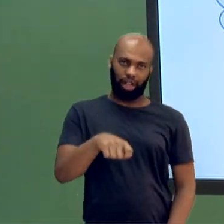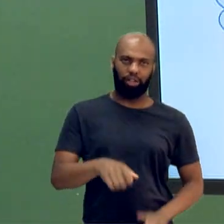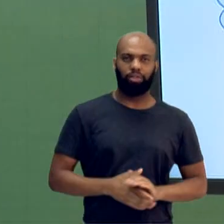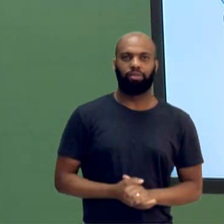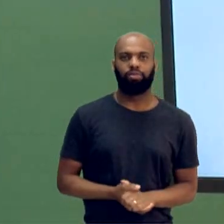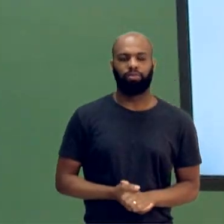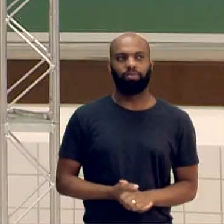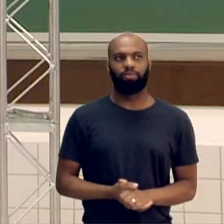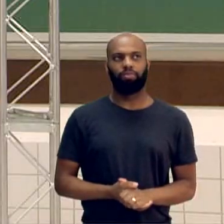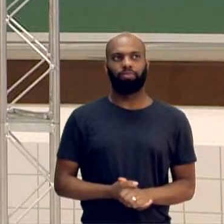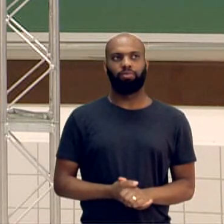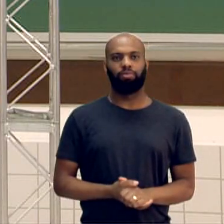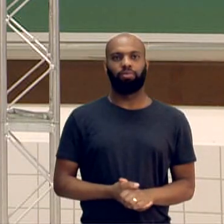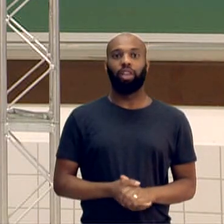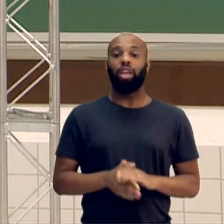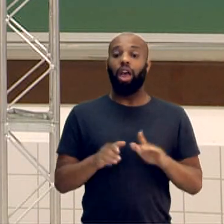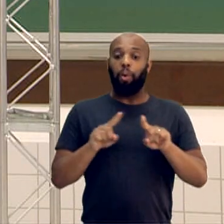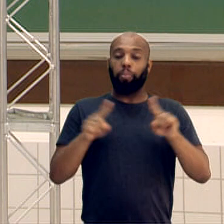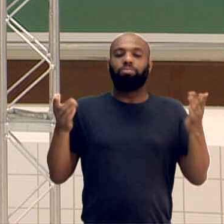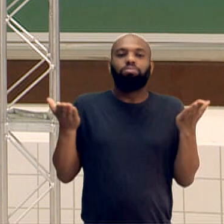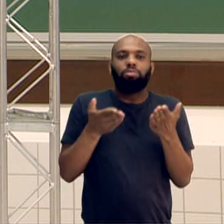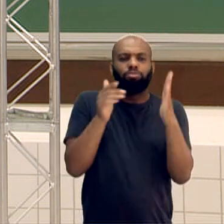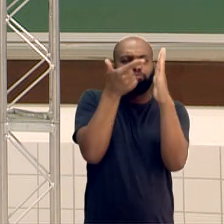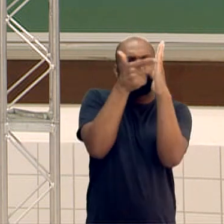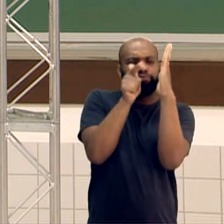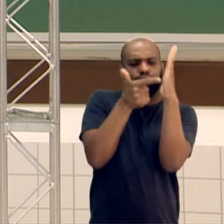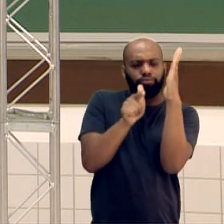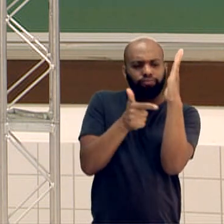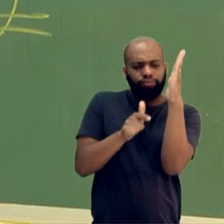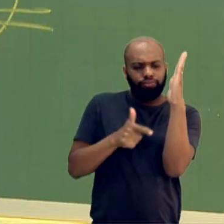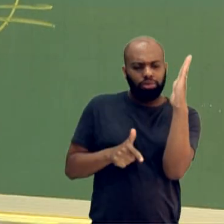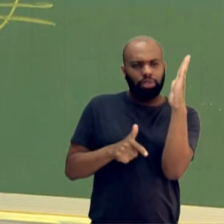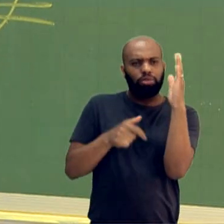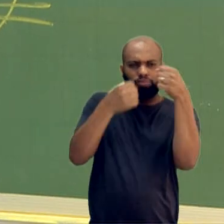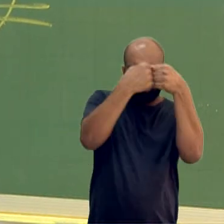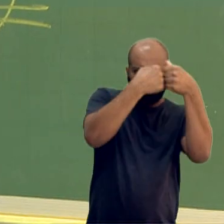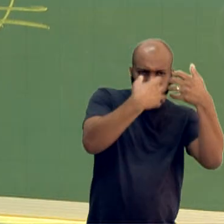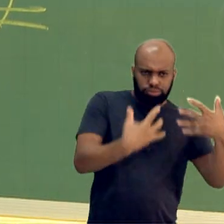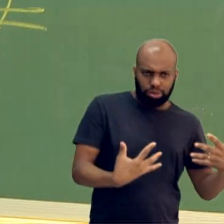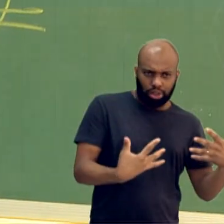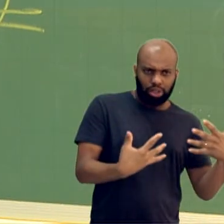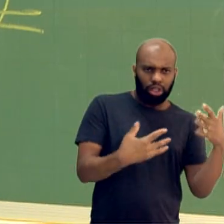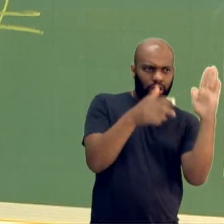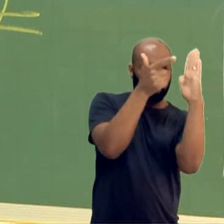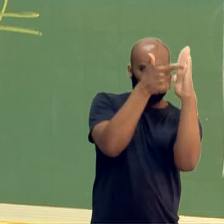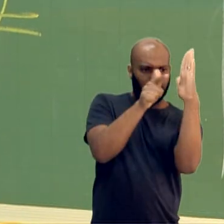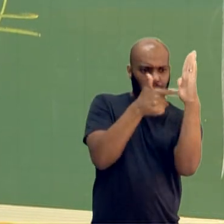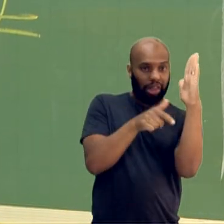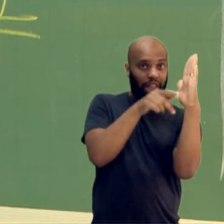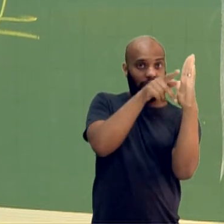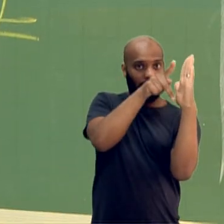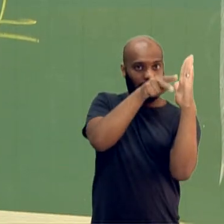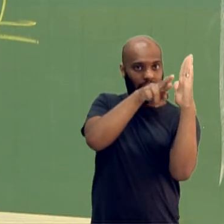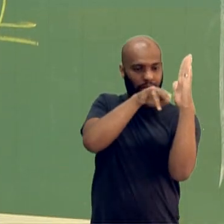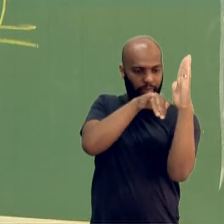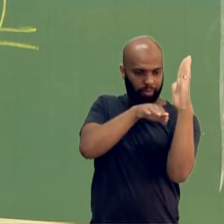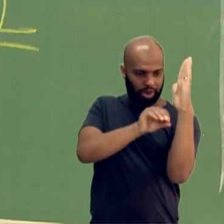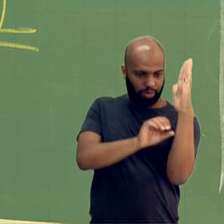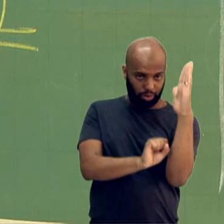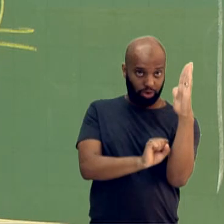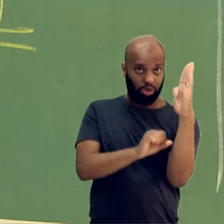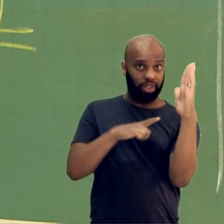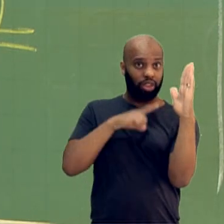bem? Bom, mas fatorando então o 12, nós encontramos aqui 2 ao quadrado